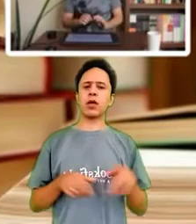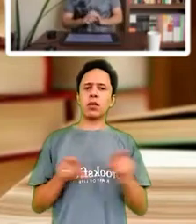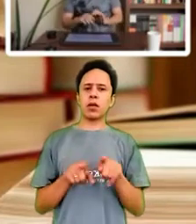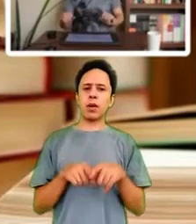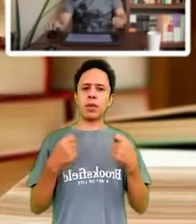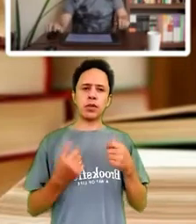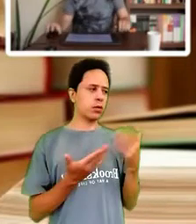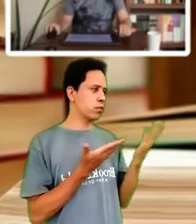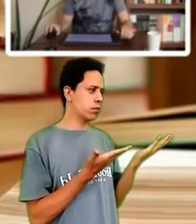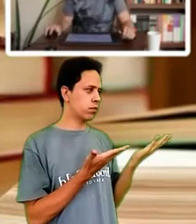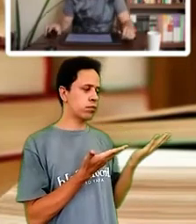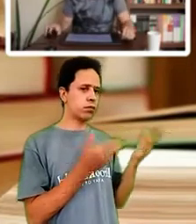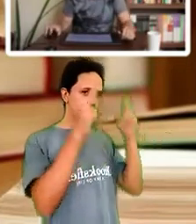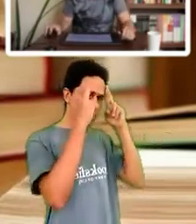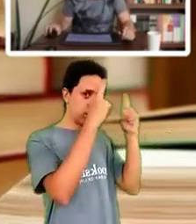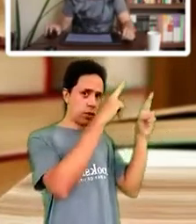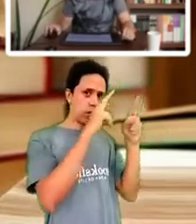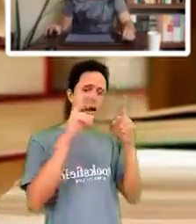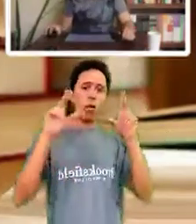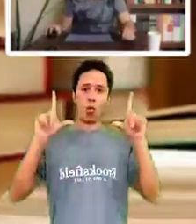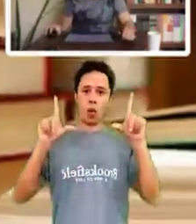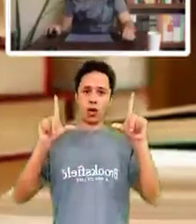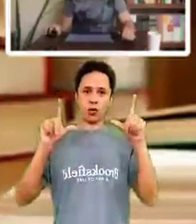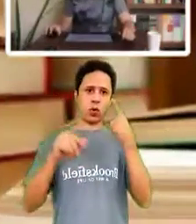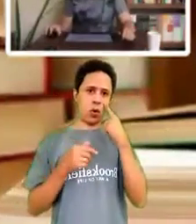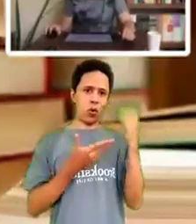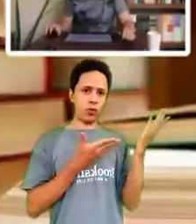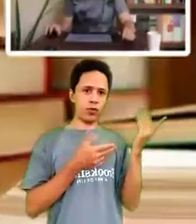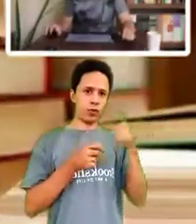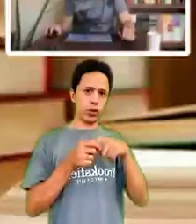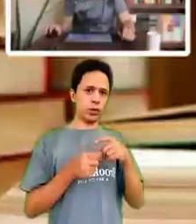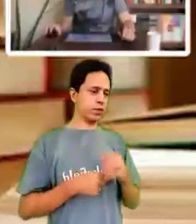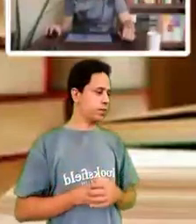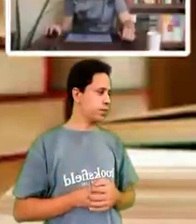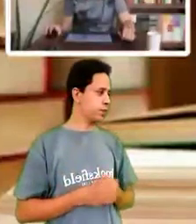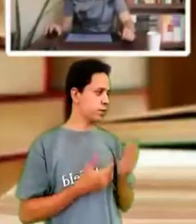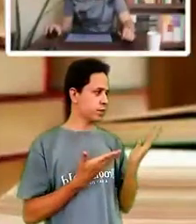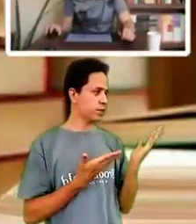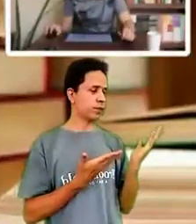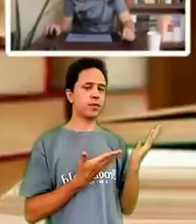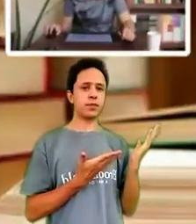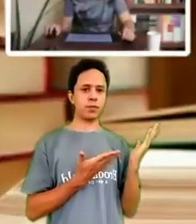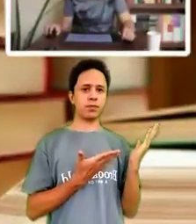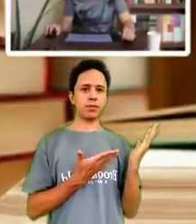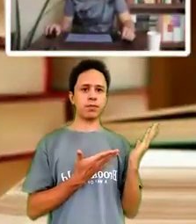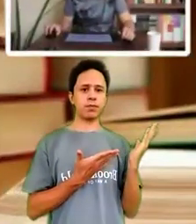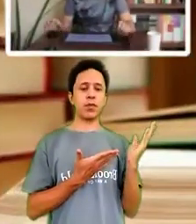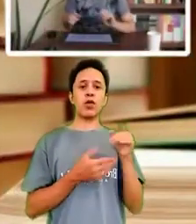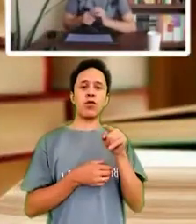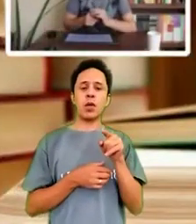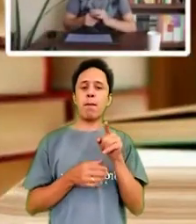você também vai ter que levar em consideração esse quadro aqui. Deixa eu voltar lá. Esse quadro